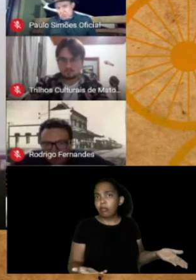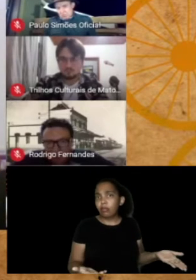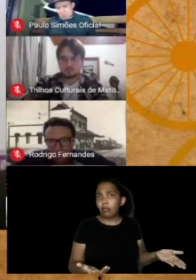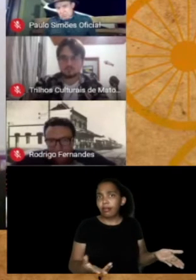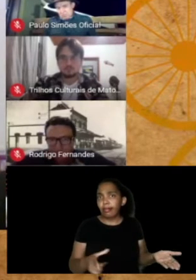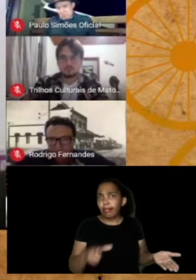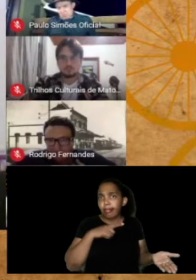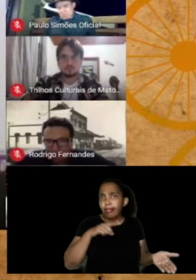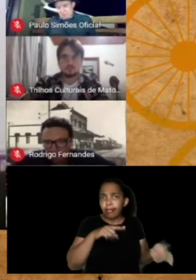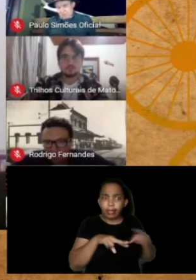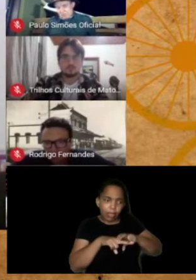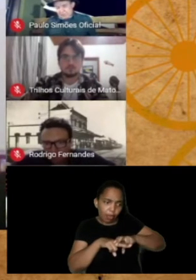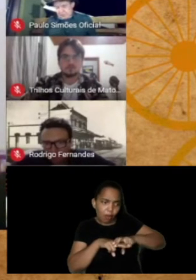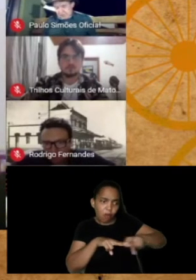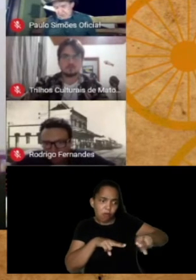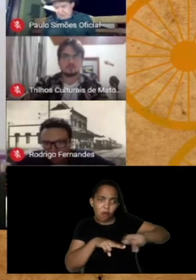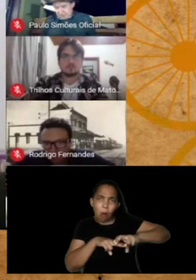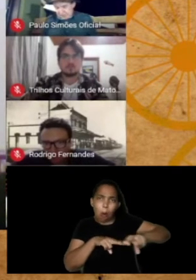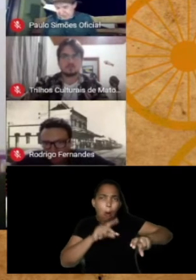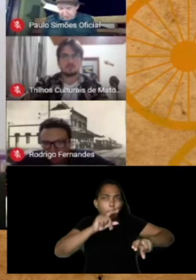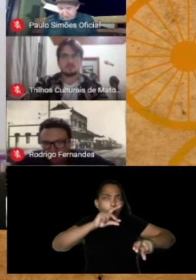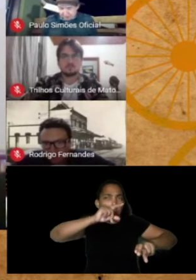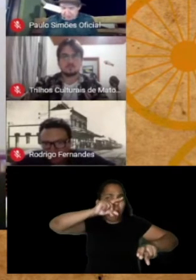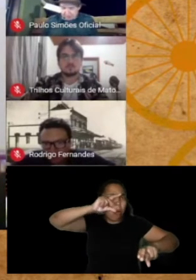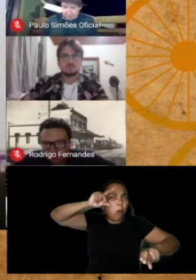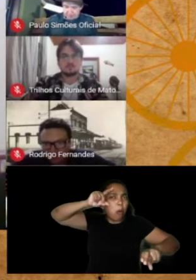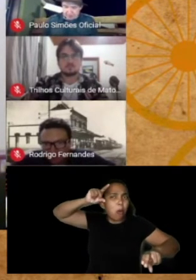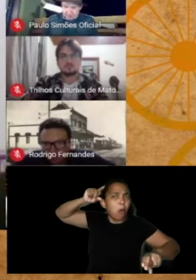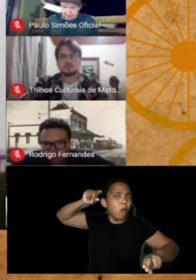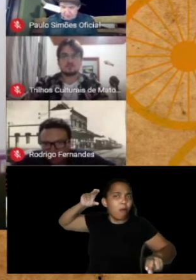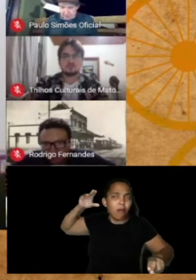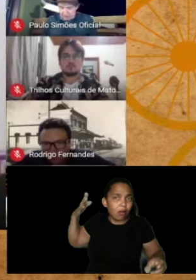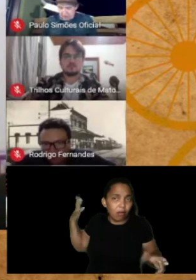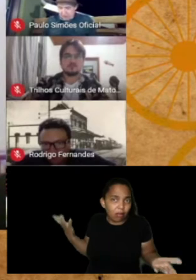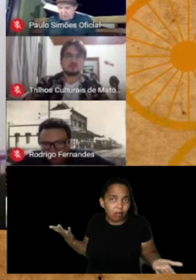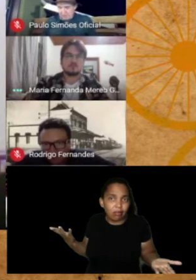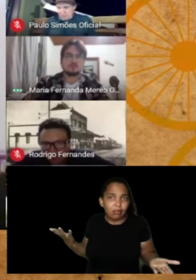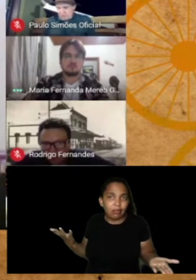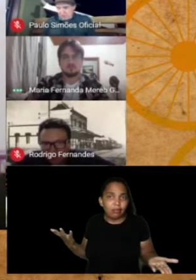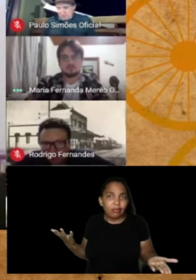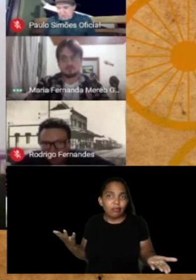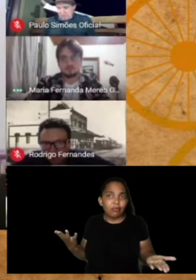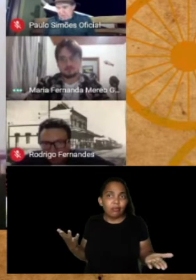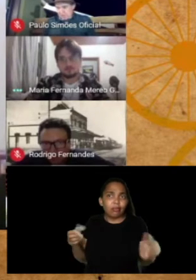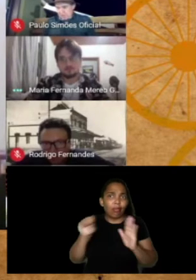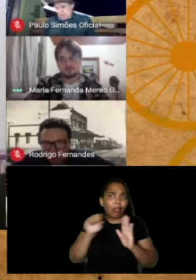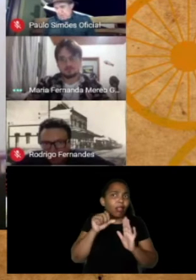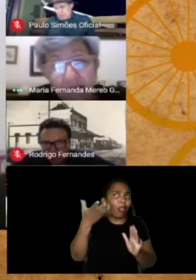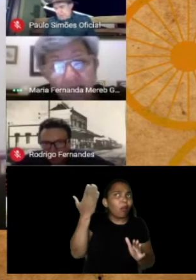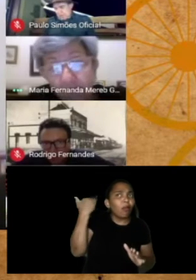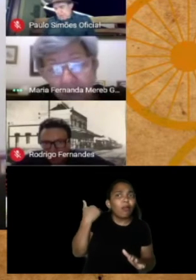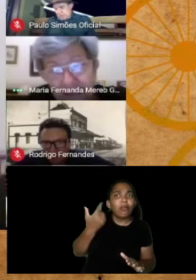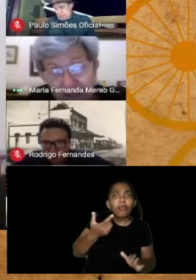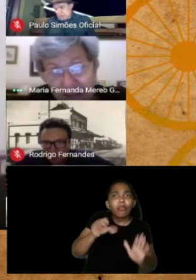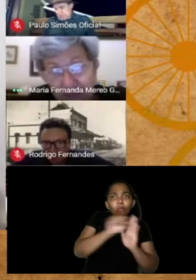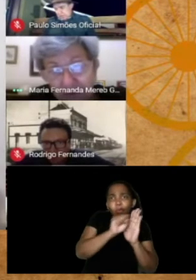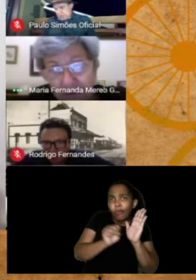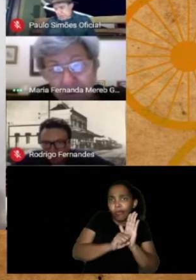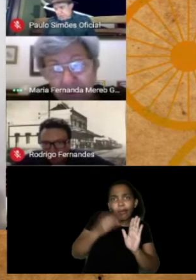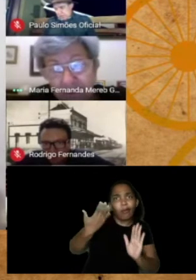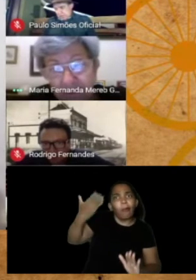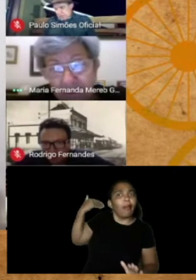tempo da inauguração da via na década de 20 do século